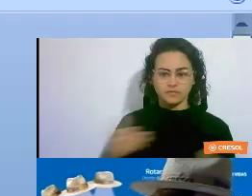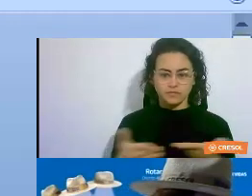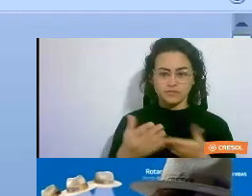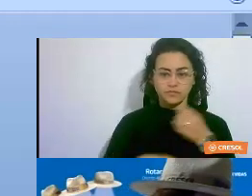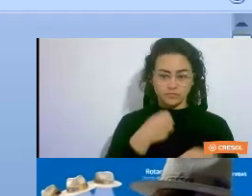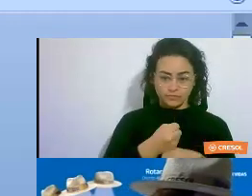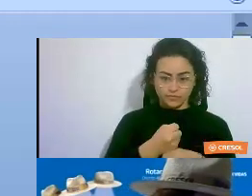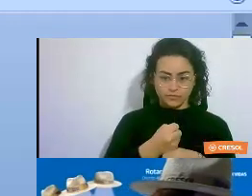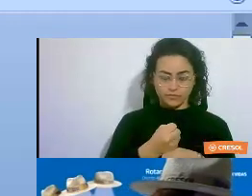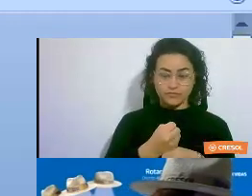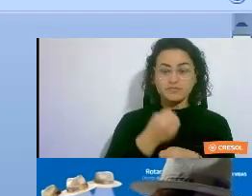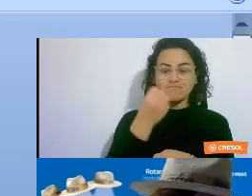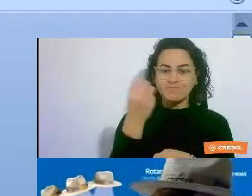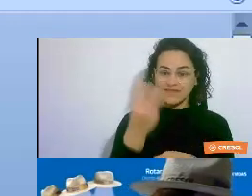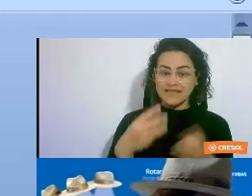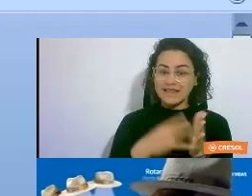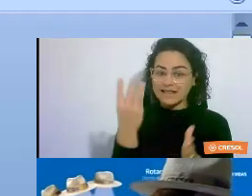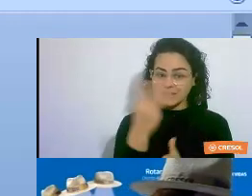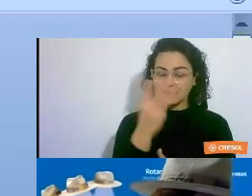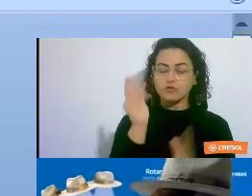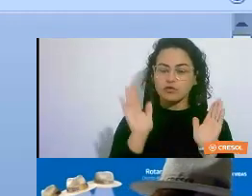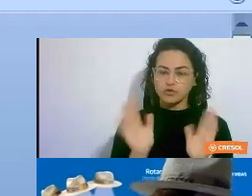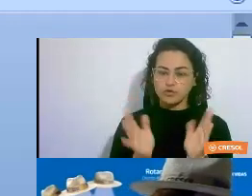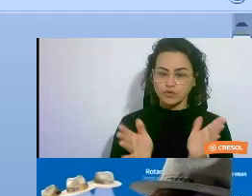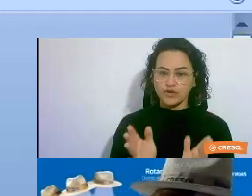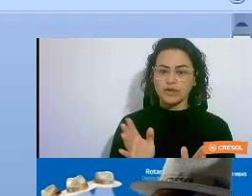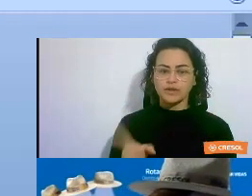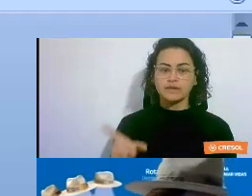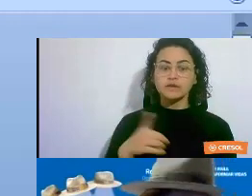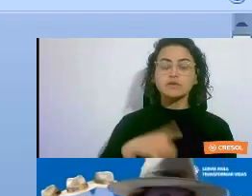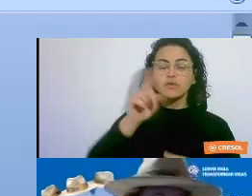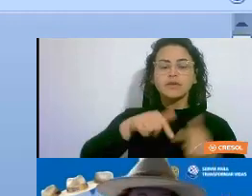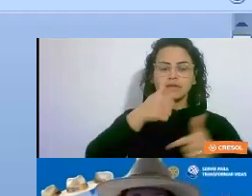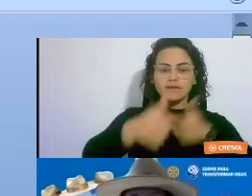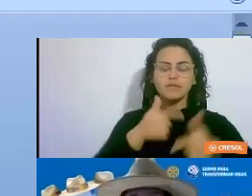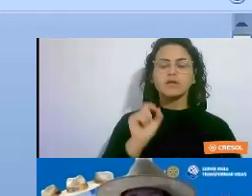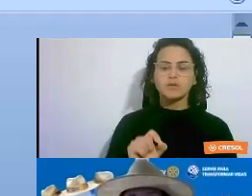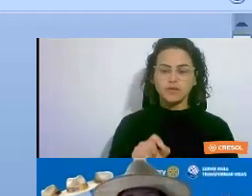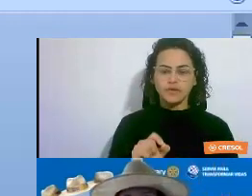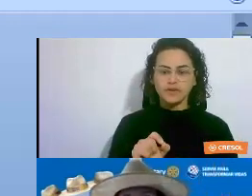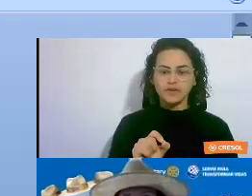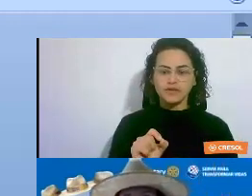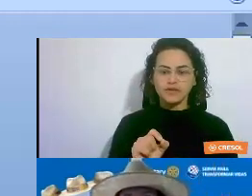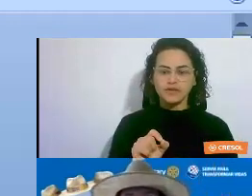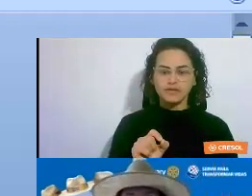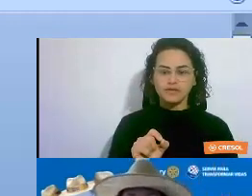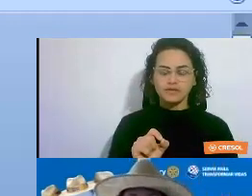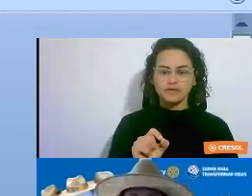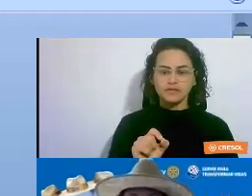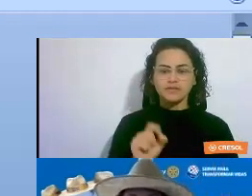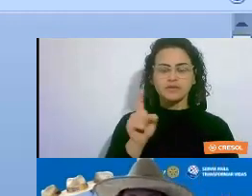terceiro ano que o nosso distrito está trabalhando afinco e levando